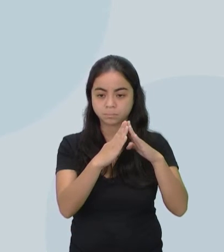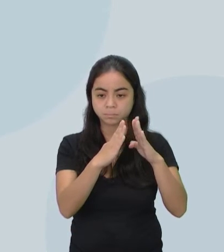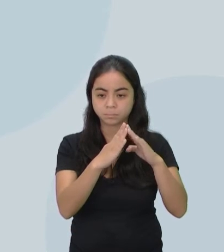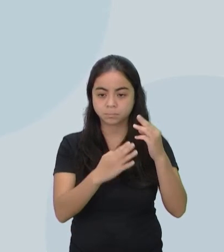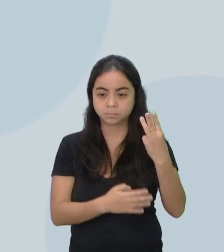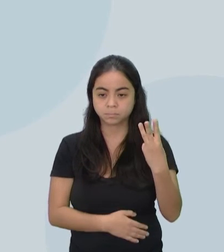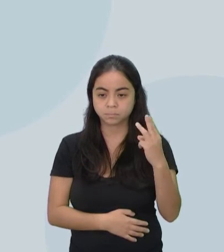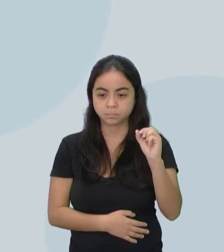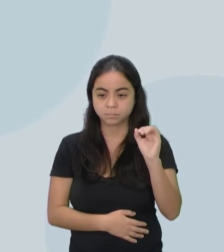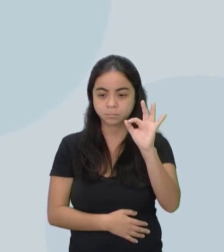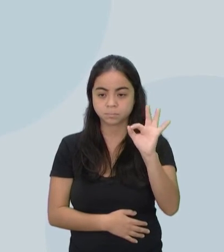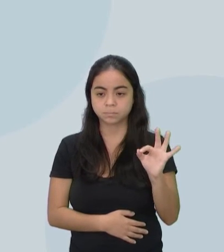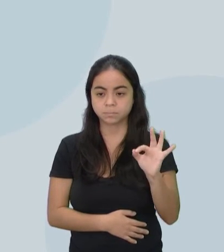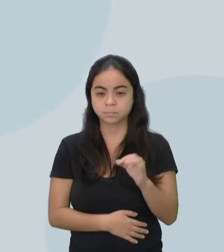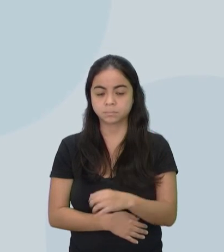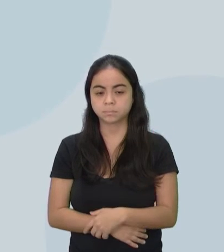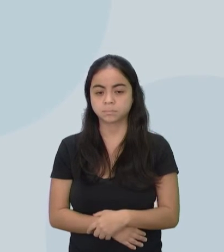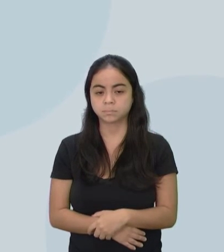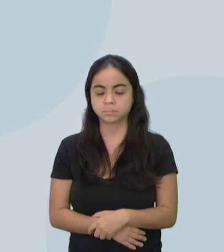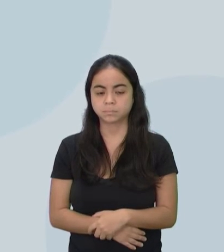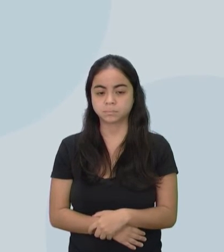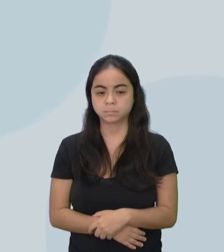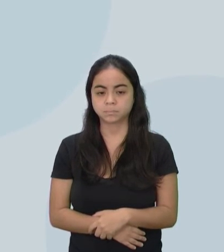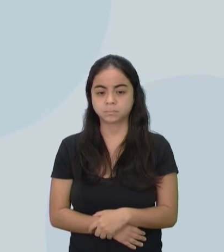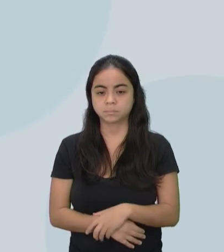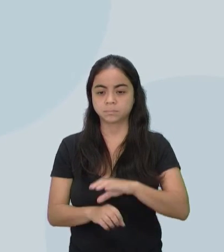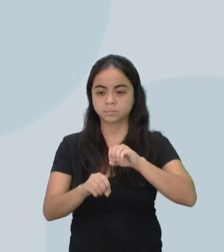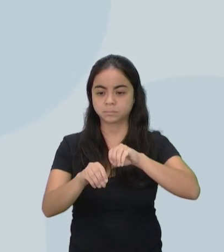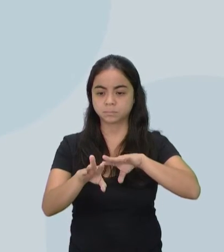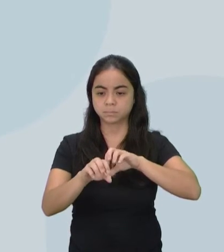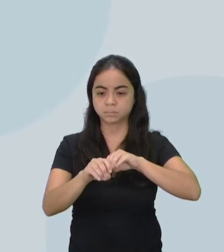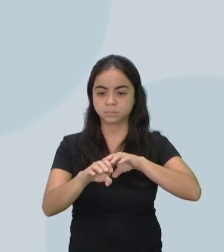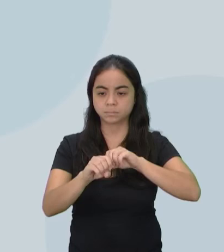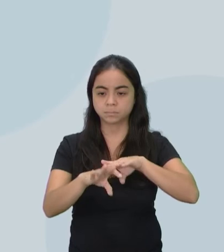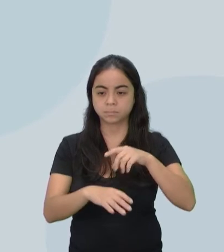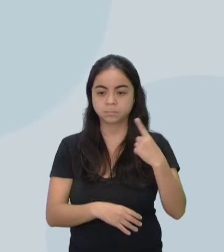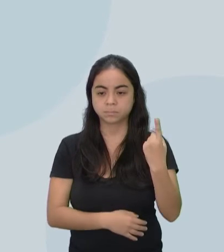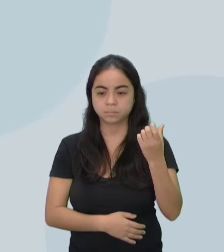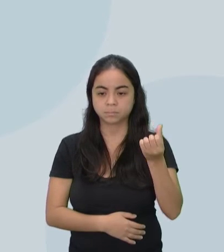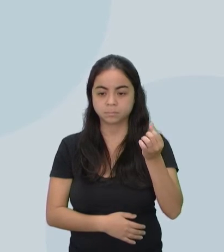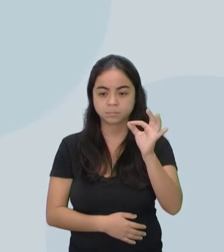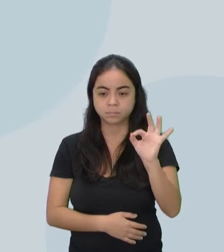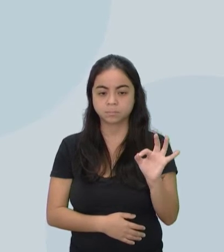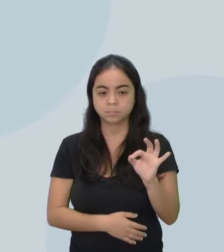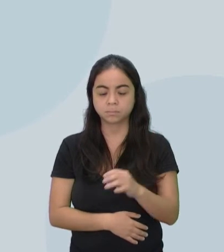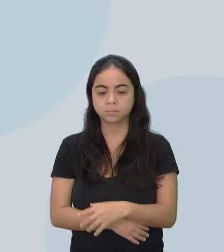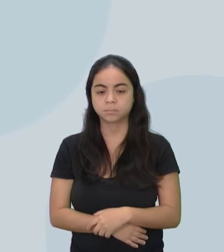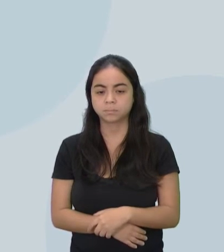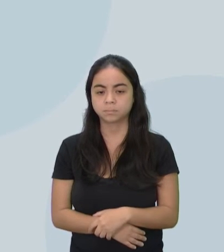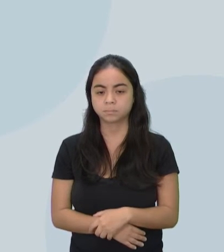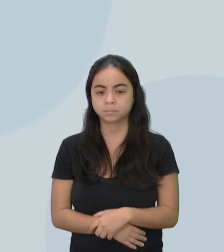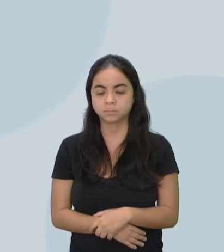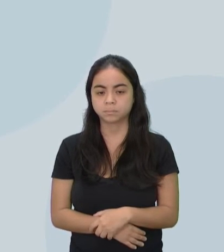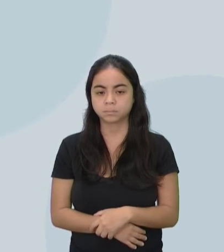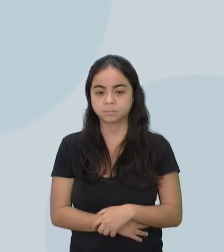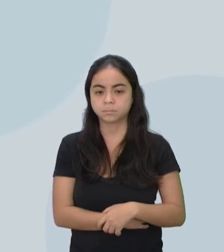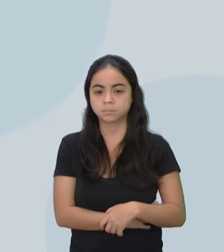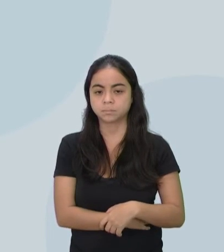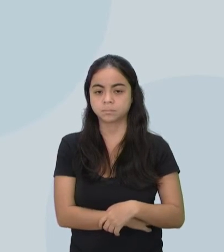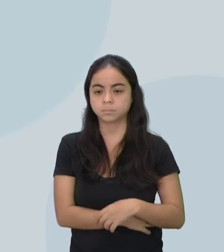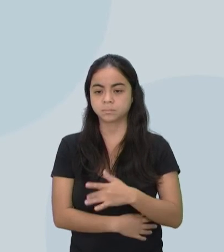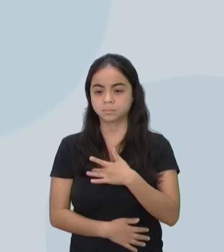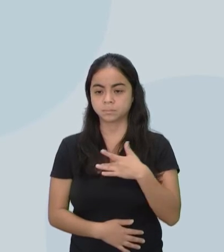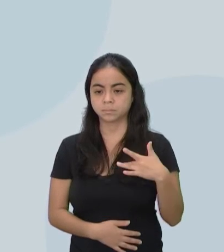foi 30%. Com educação, foi 16%. E com